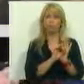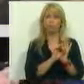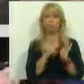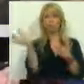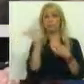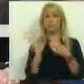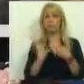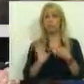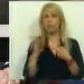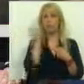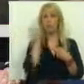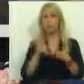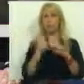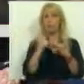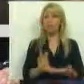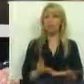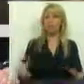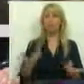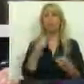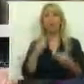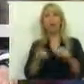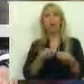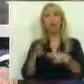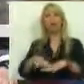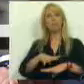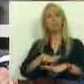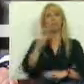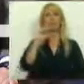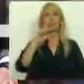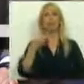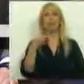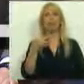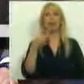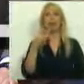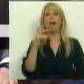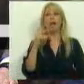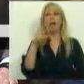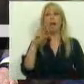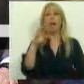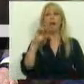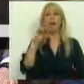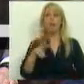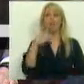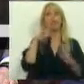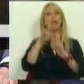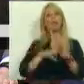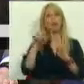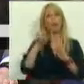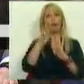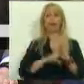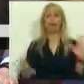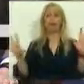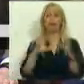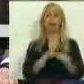características do seu financiamento, a sua administração pelo ICP Anacom e as regras que tenham a ver com